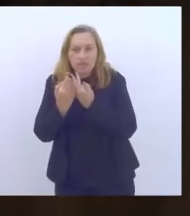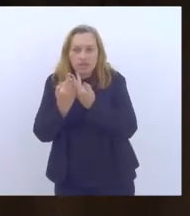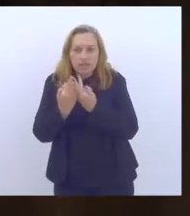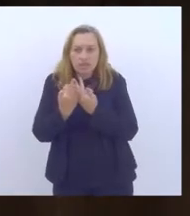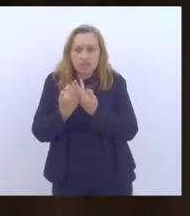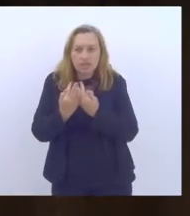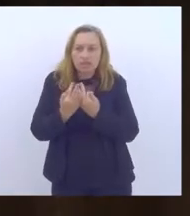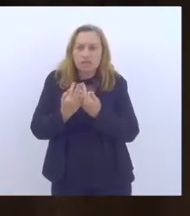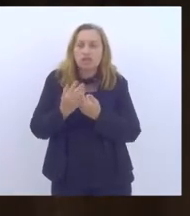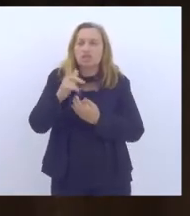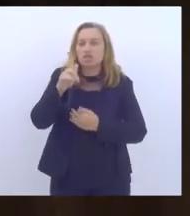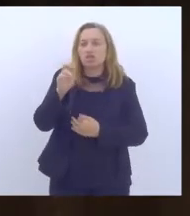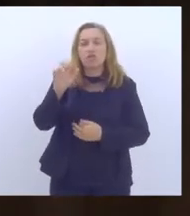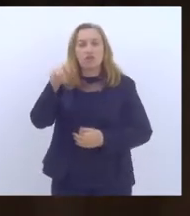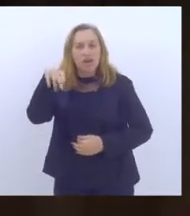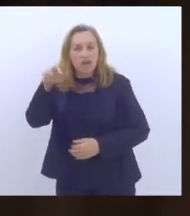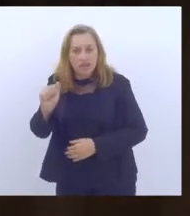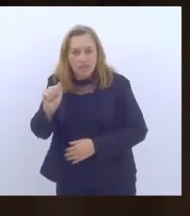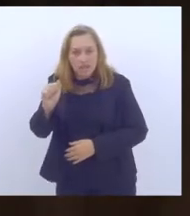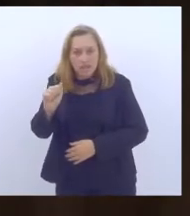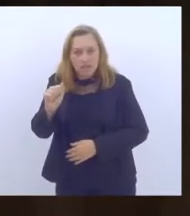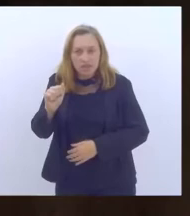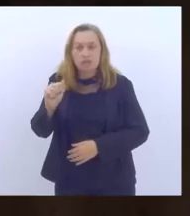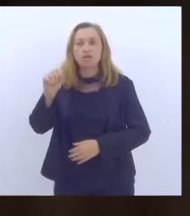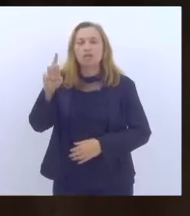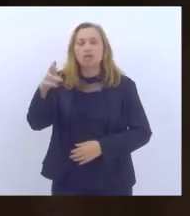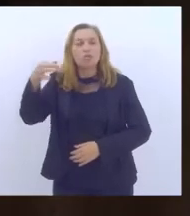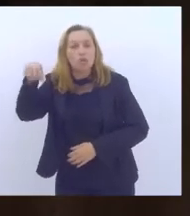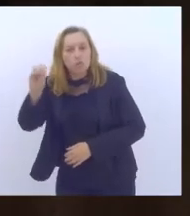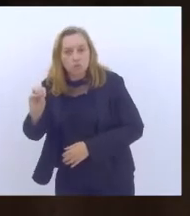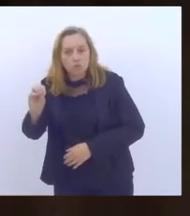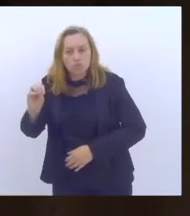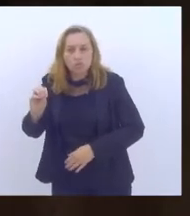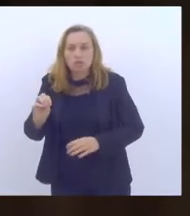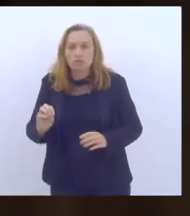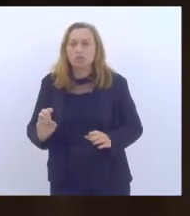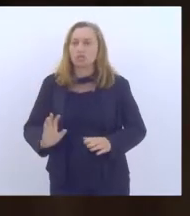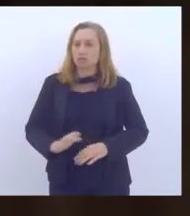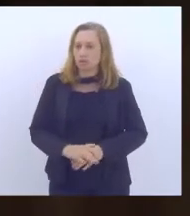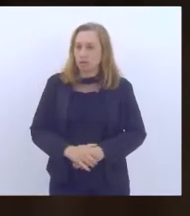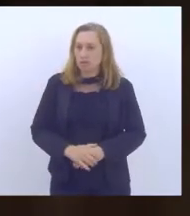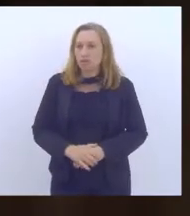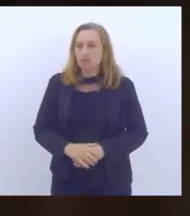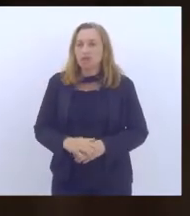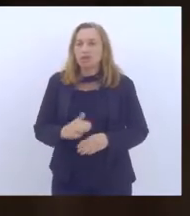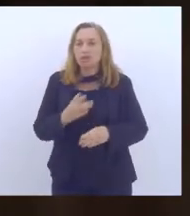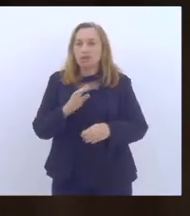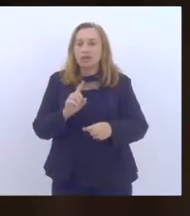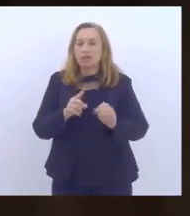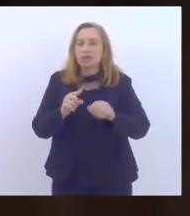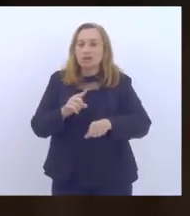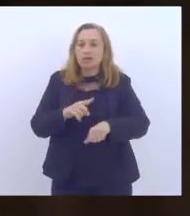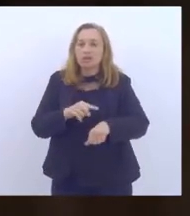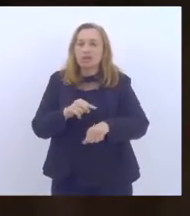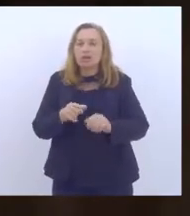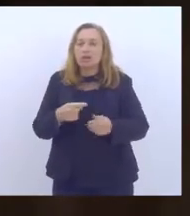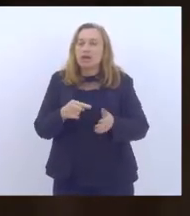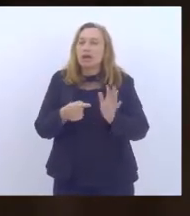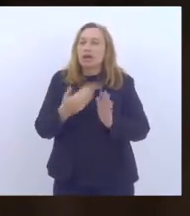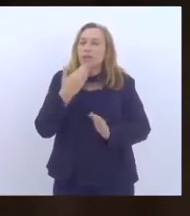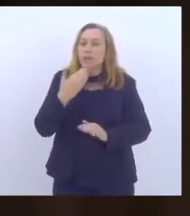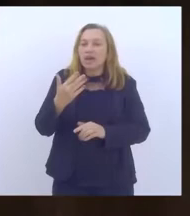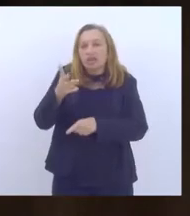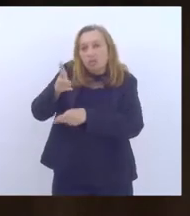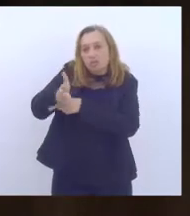é de Giovanna Ewbank e também Bruno Gagliasso no meio ela pede para exibir um vídeo